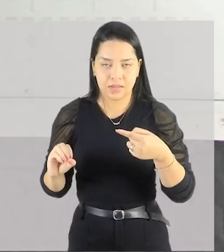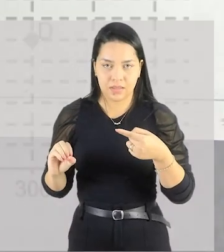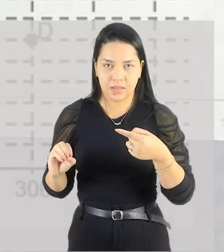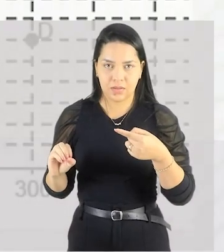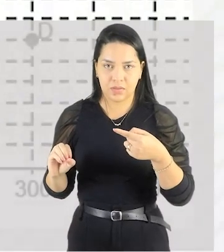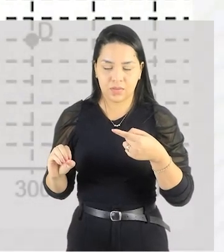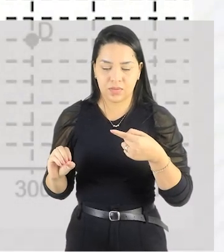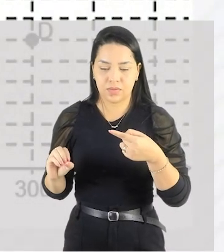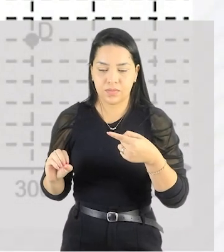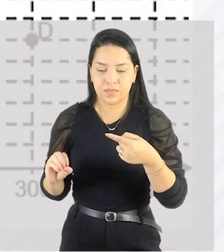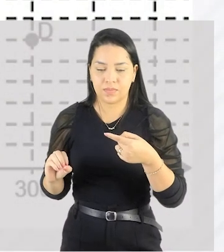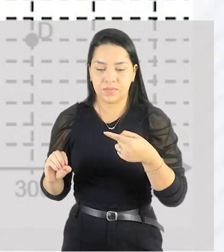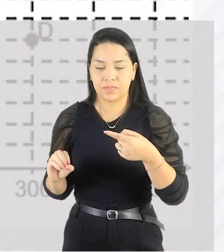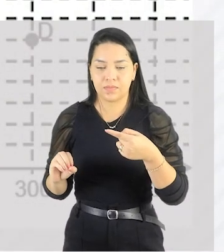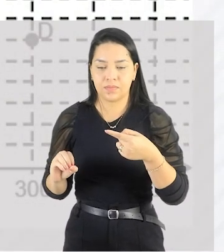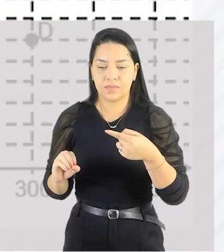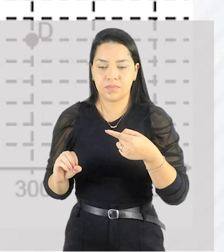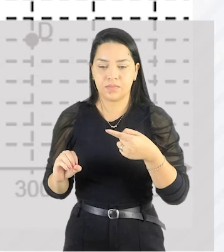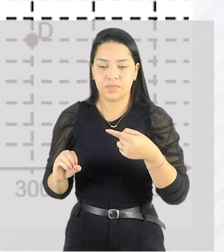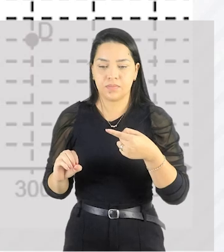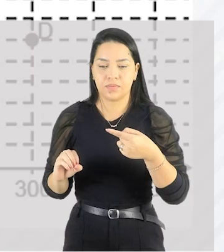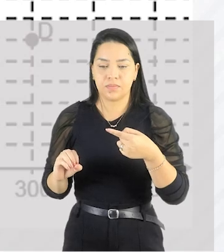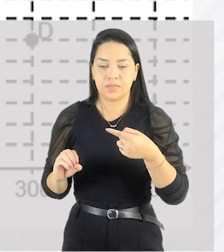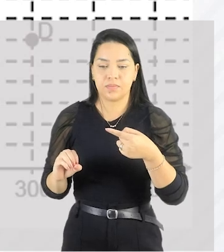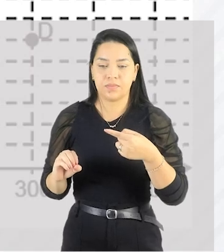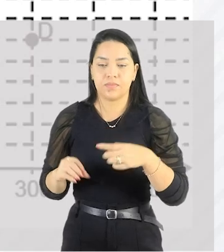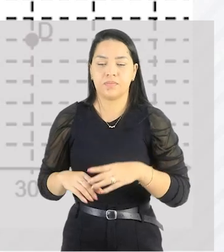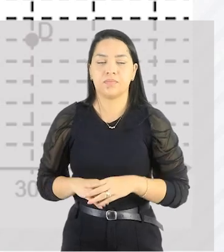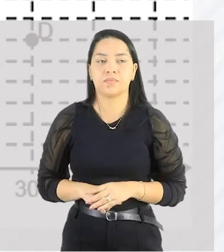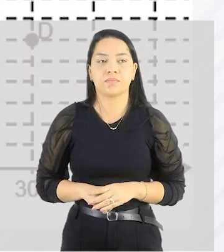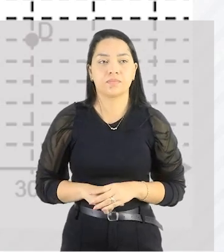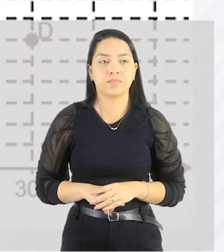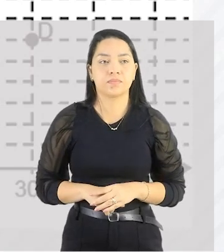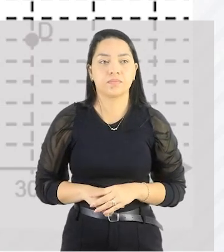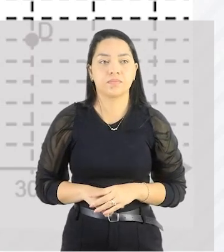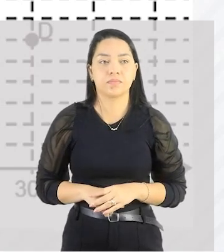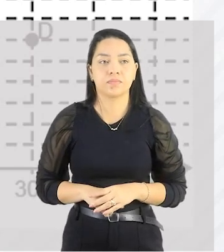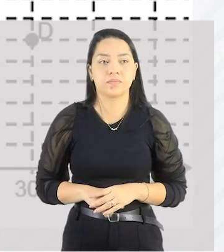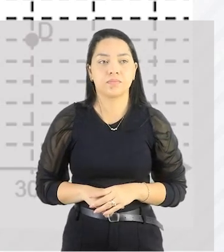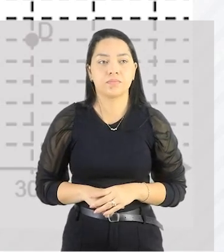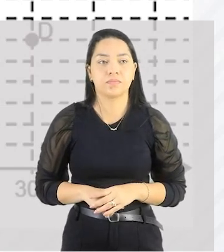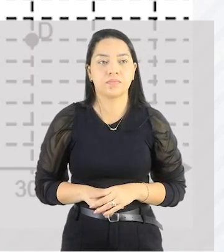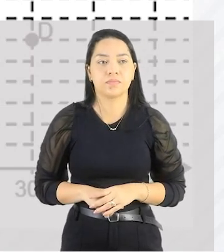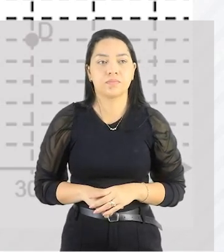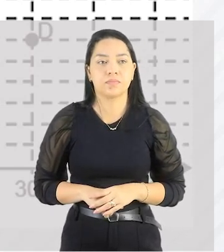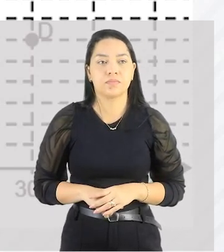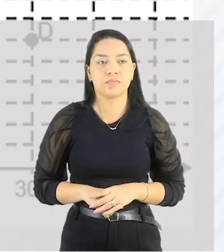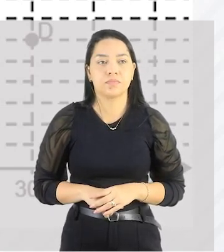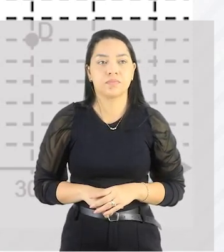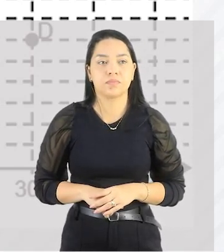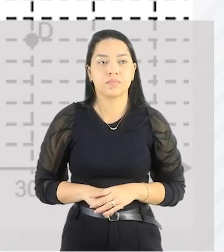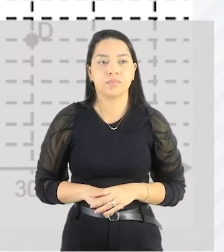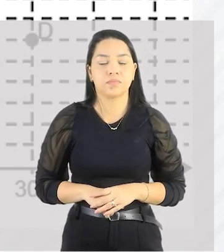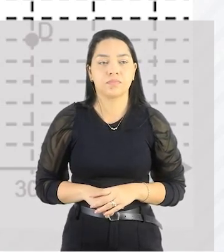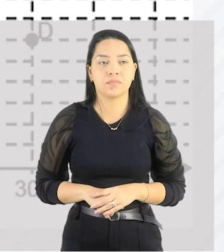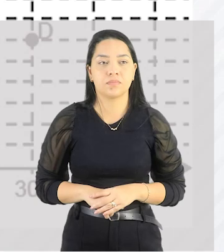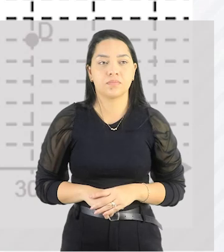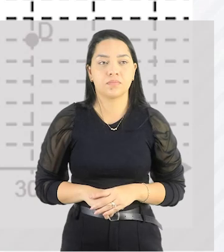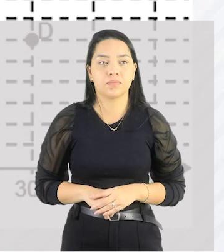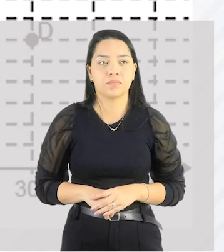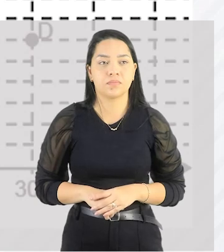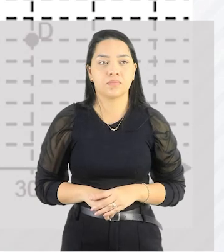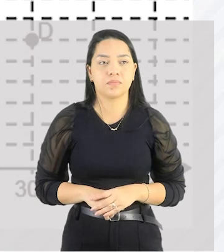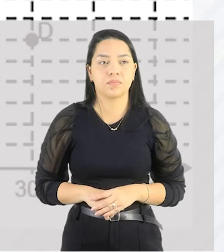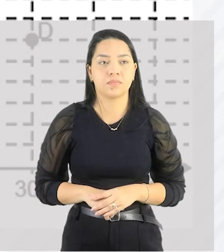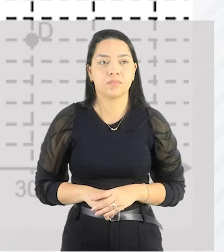E com relação ao eixo X, ele vale quanto? 300. Então, 60 sobre 300.